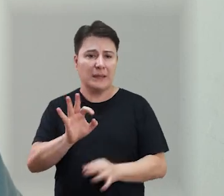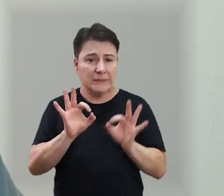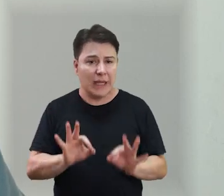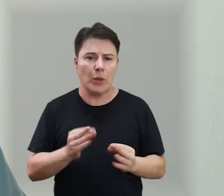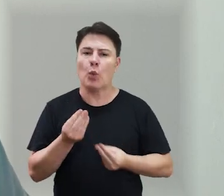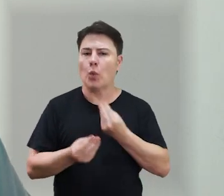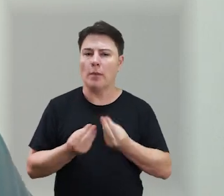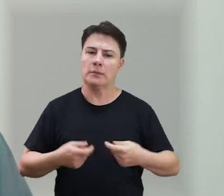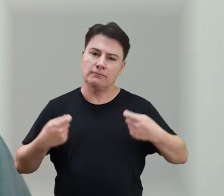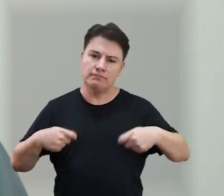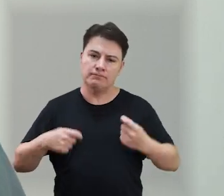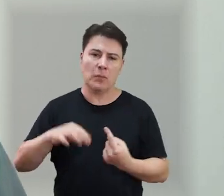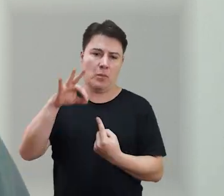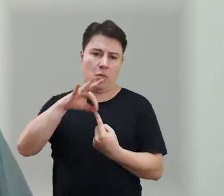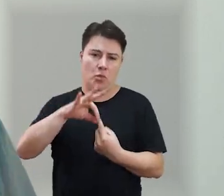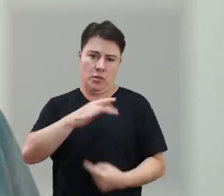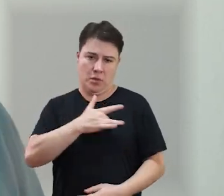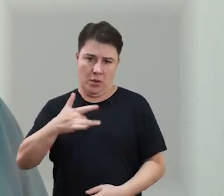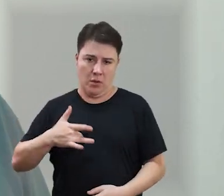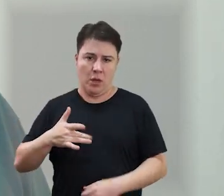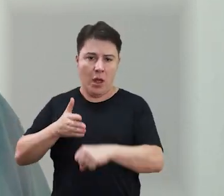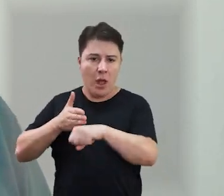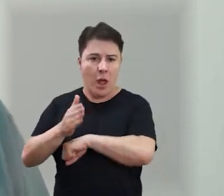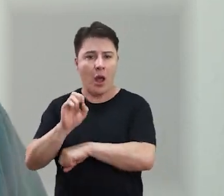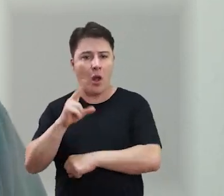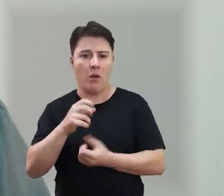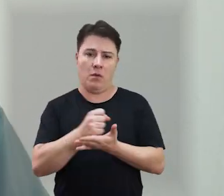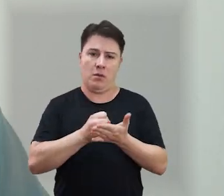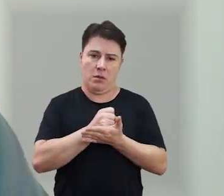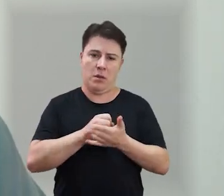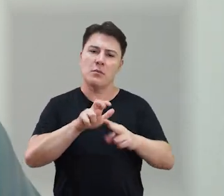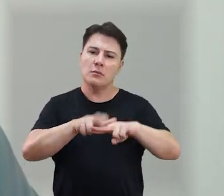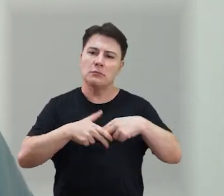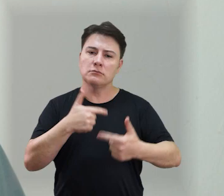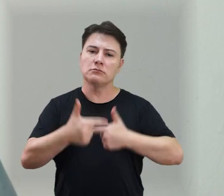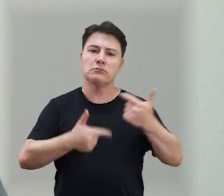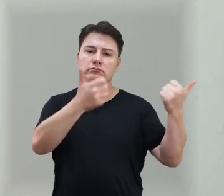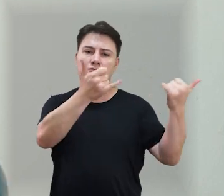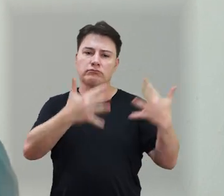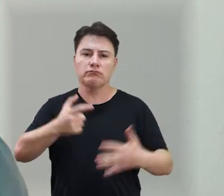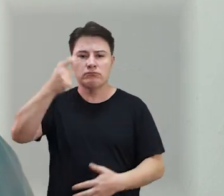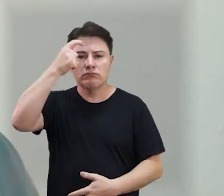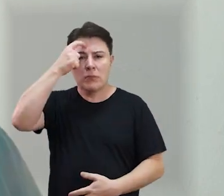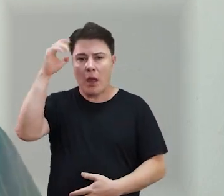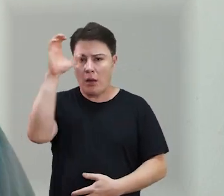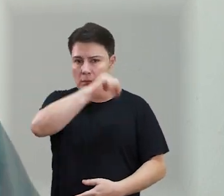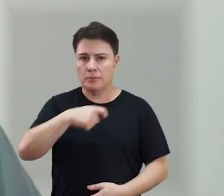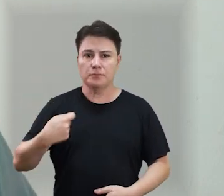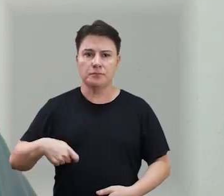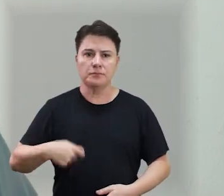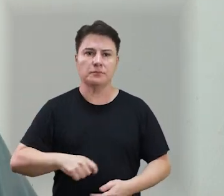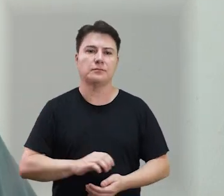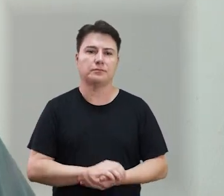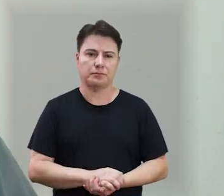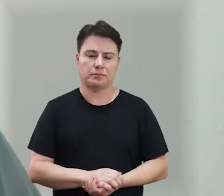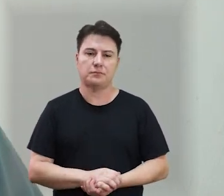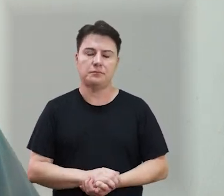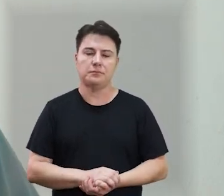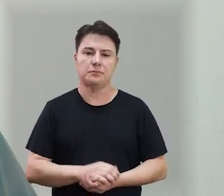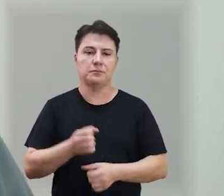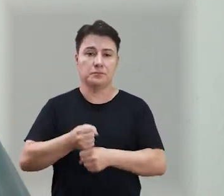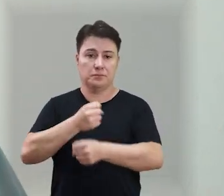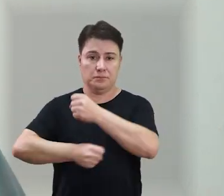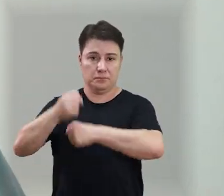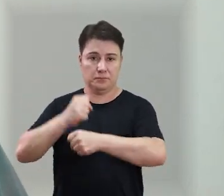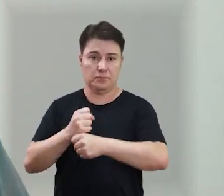no vaso sanitário no Lio e sendo que o uso correto é trazendo po ou na farmácia